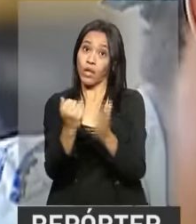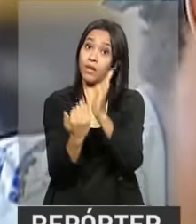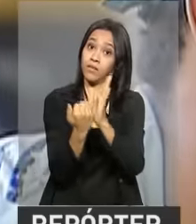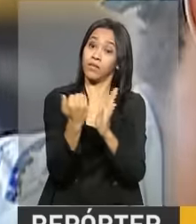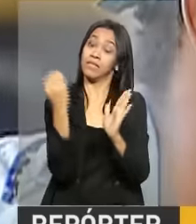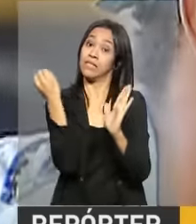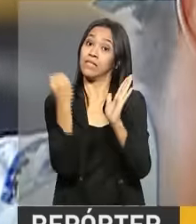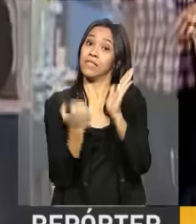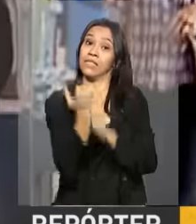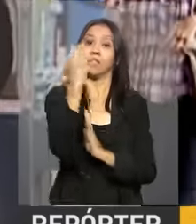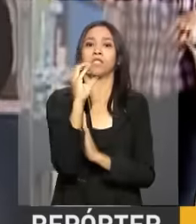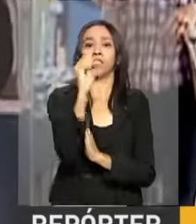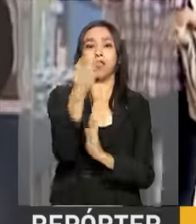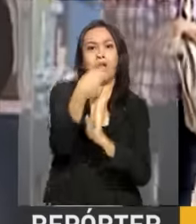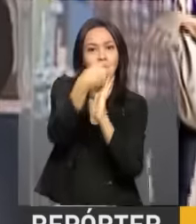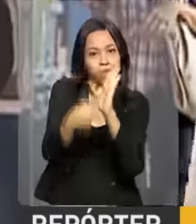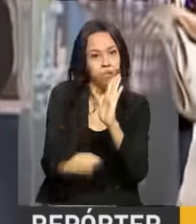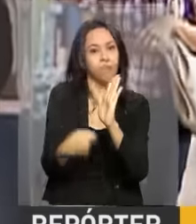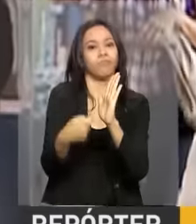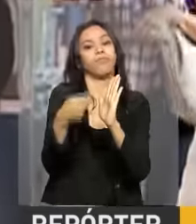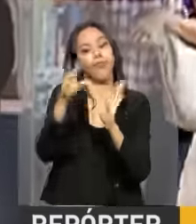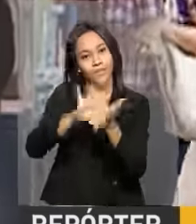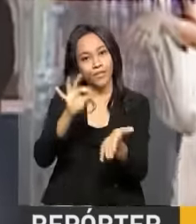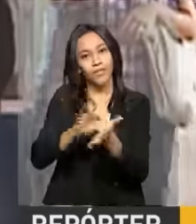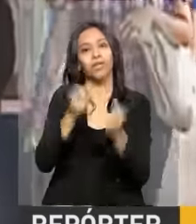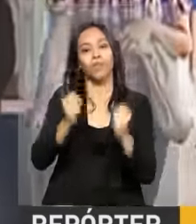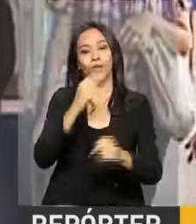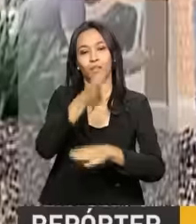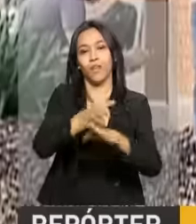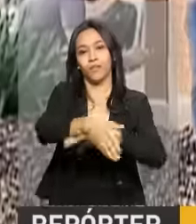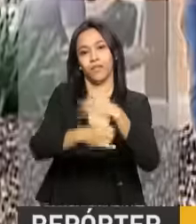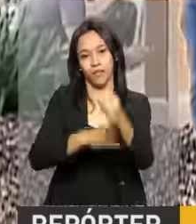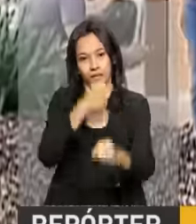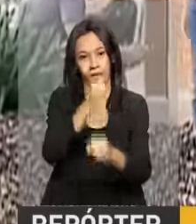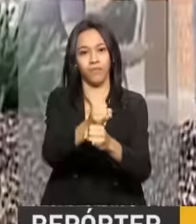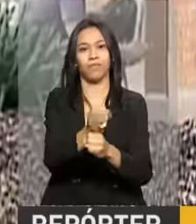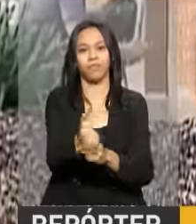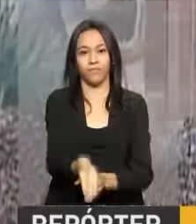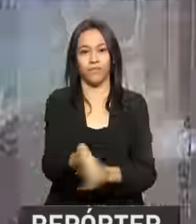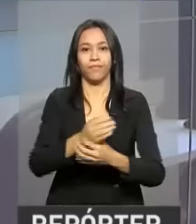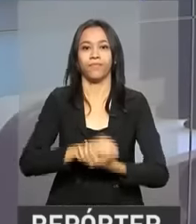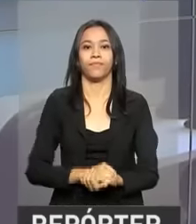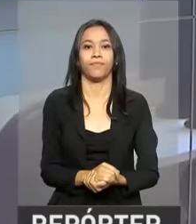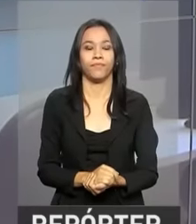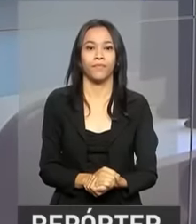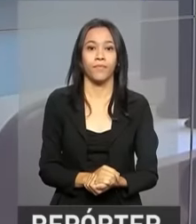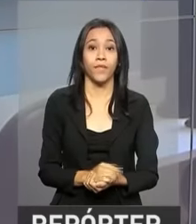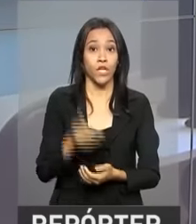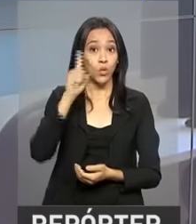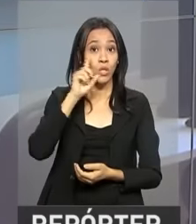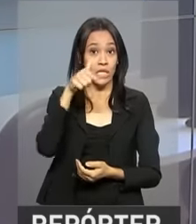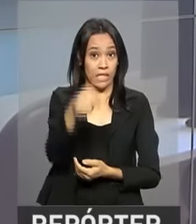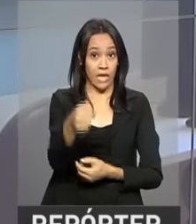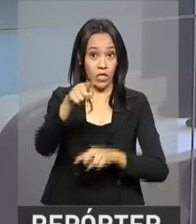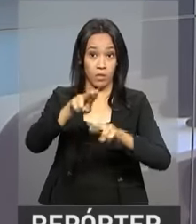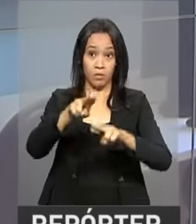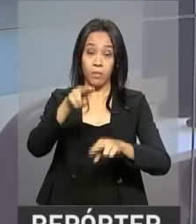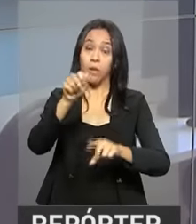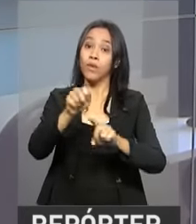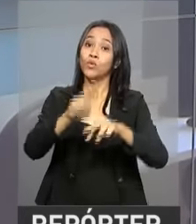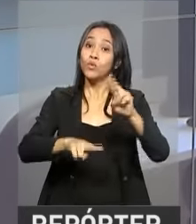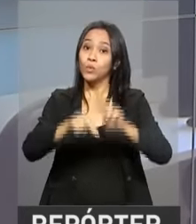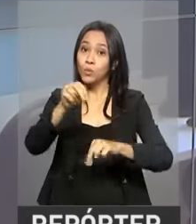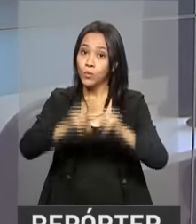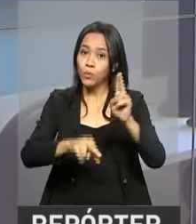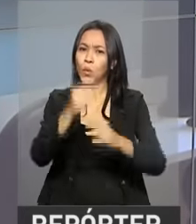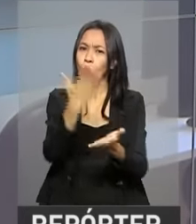redação as inscrições devem ser feitas na página do sizu na internet e no dia 7 de junho começam